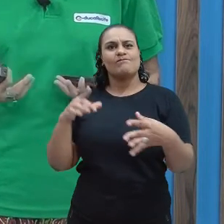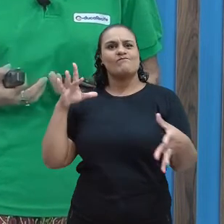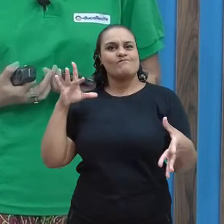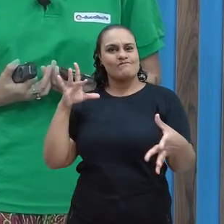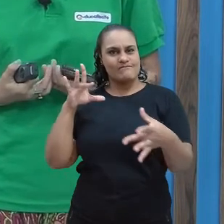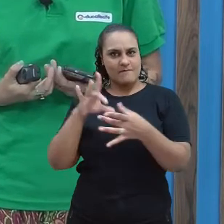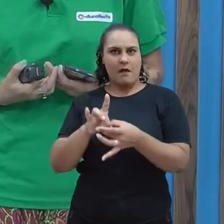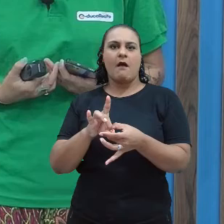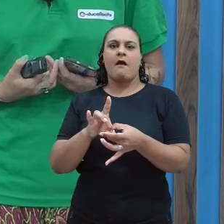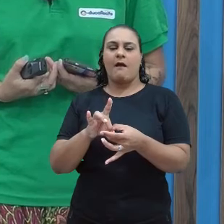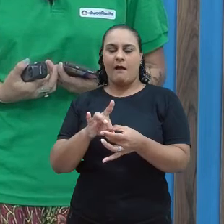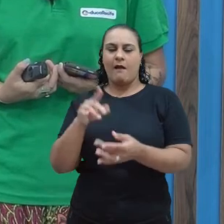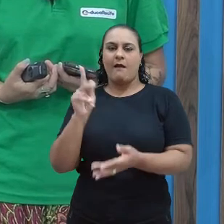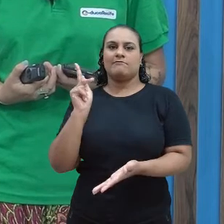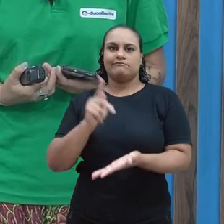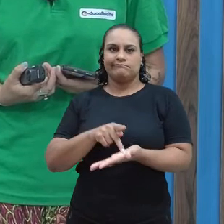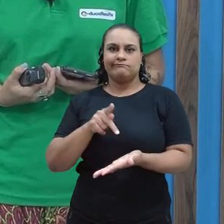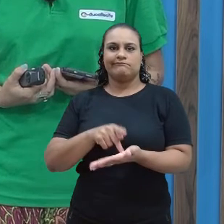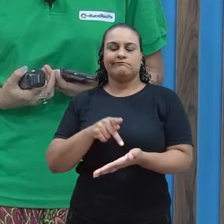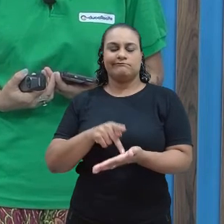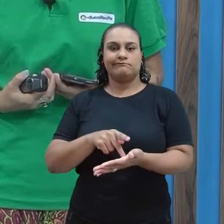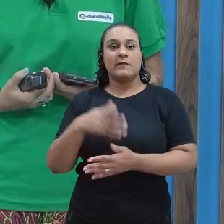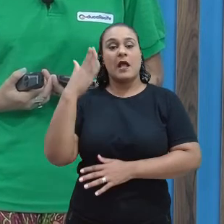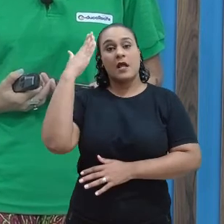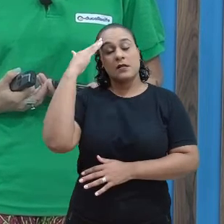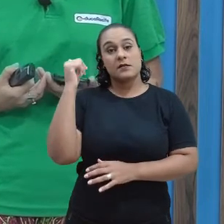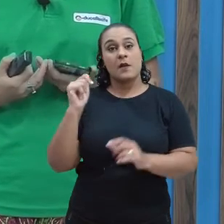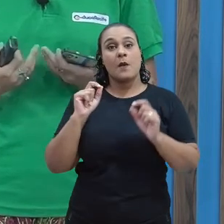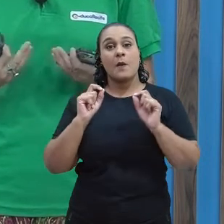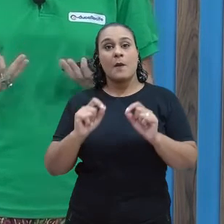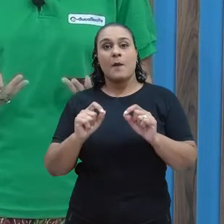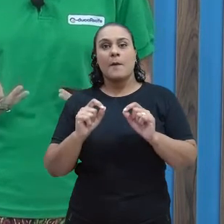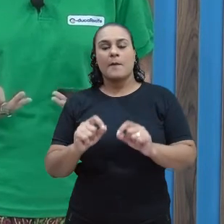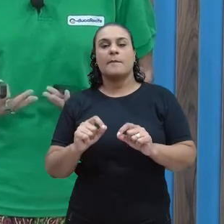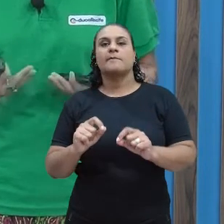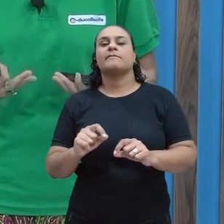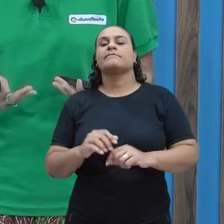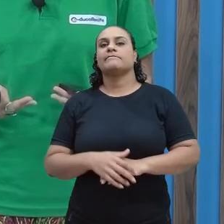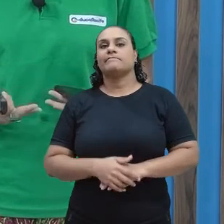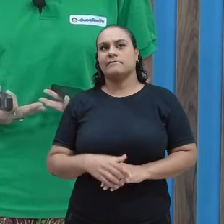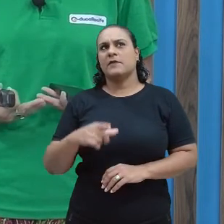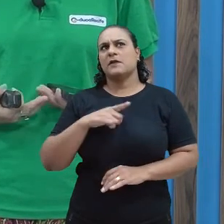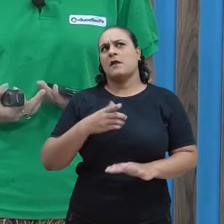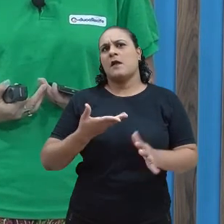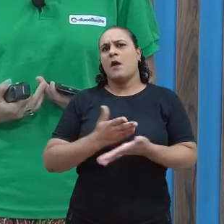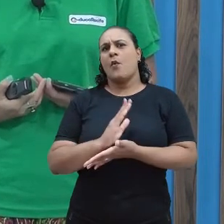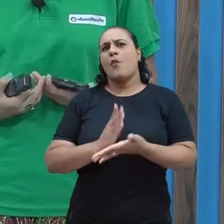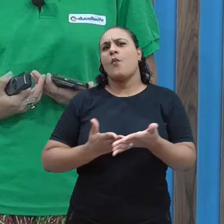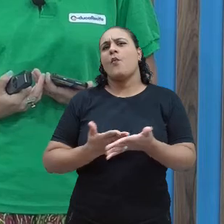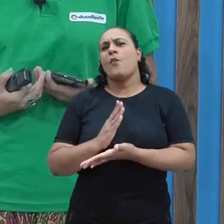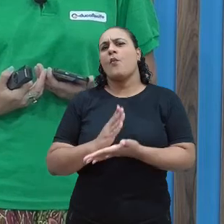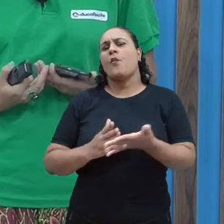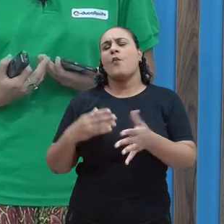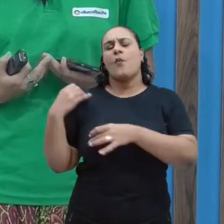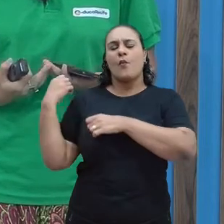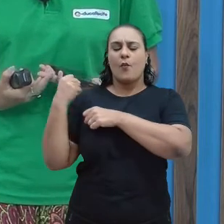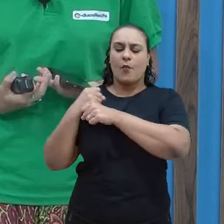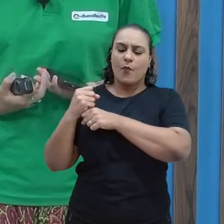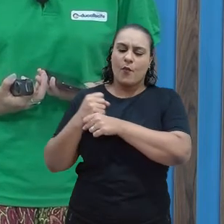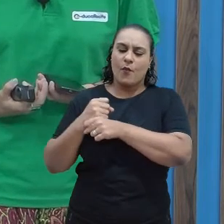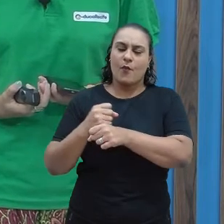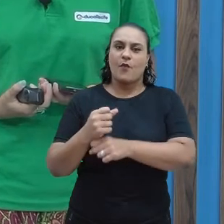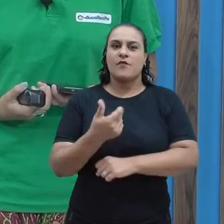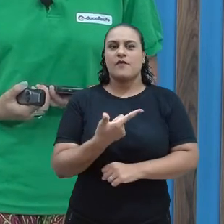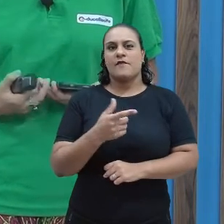bem interligadas. A gente sabe aí que vem celebrando já há algumas décadas, né, no dia 20 de